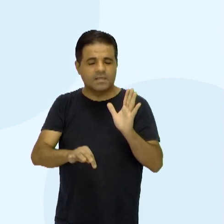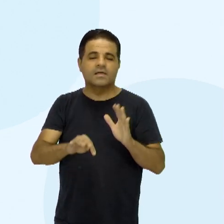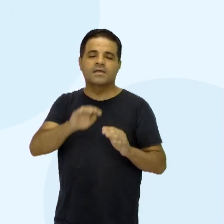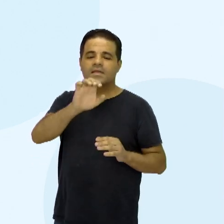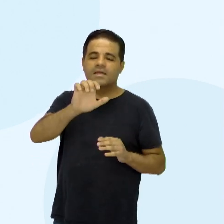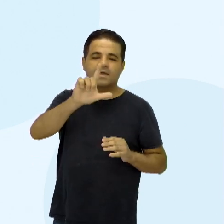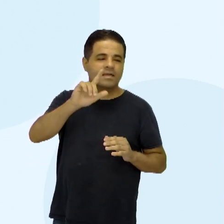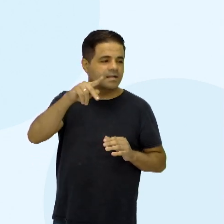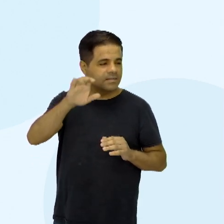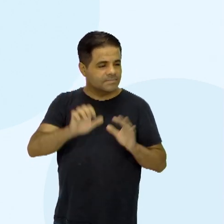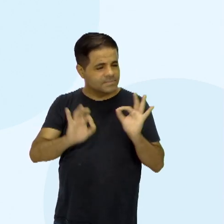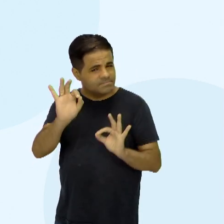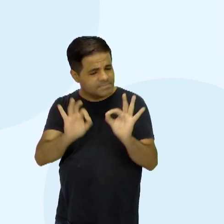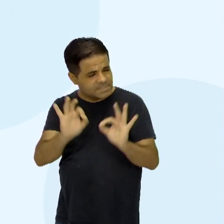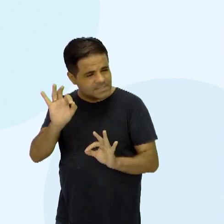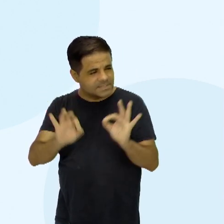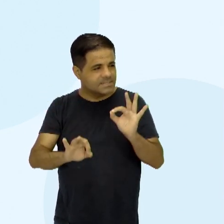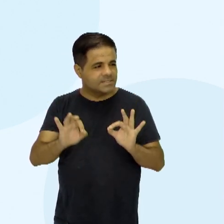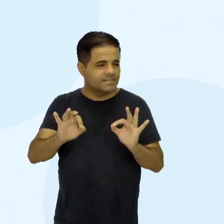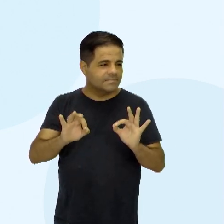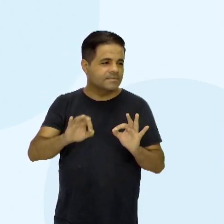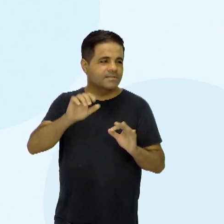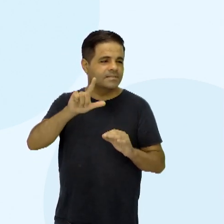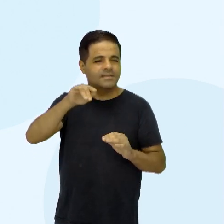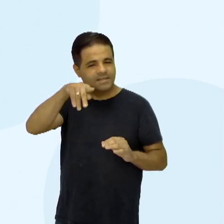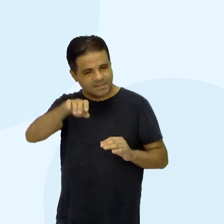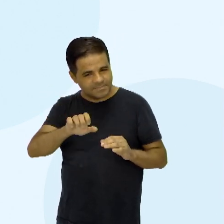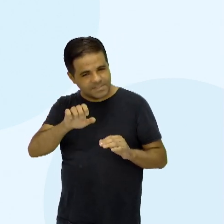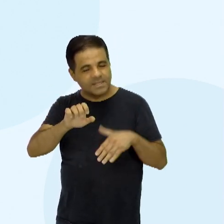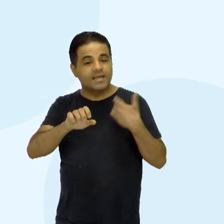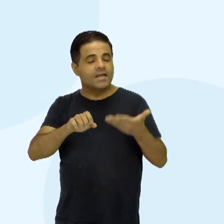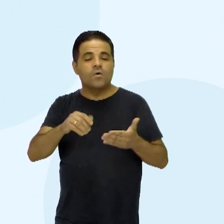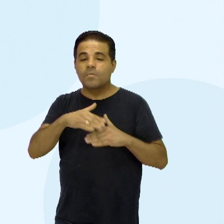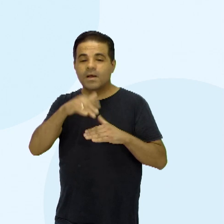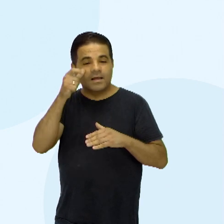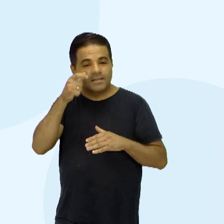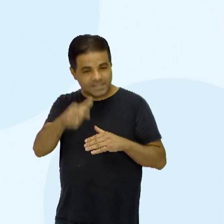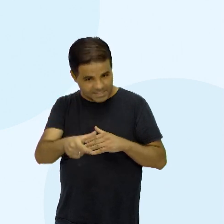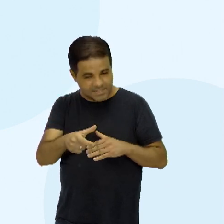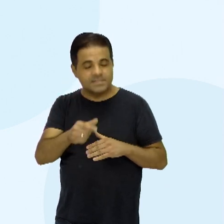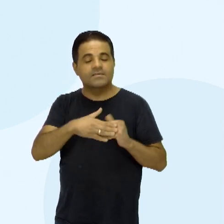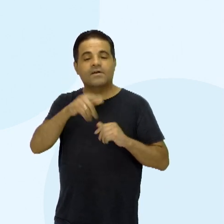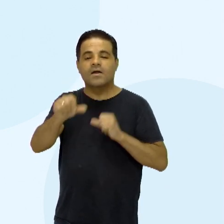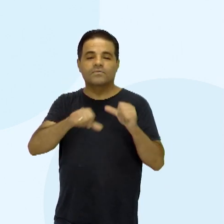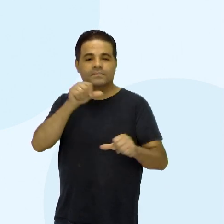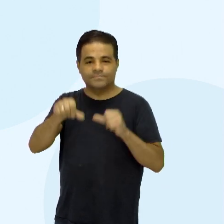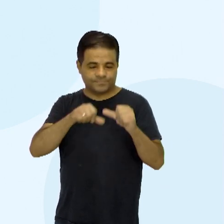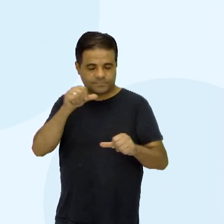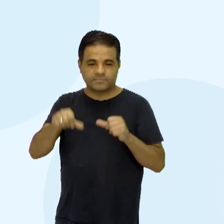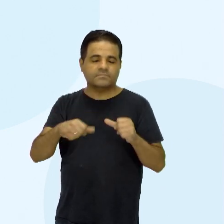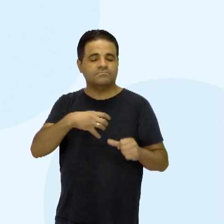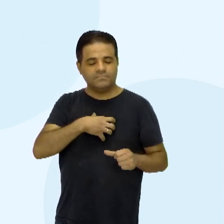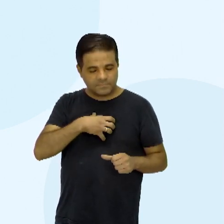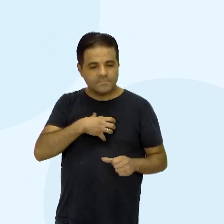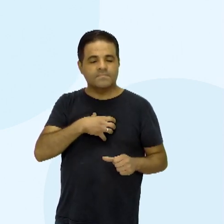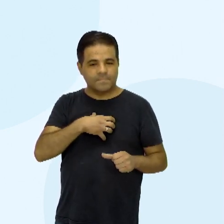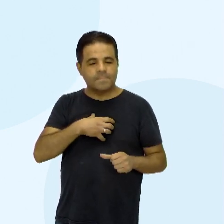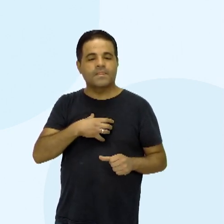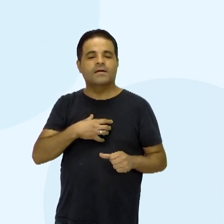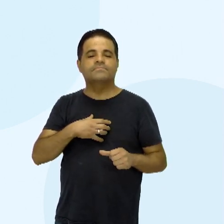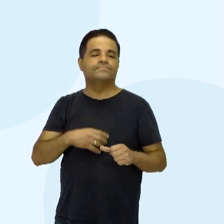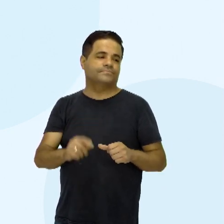na organização da oração, e a figura de pensamento, que é o que nos interessa hoje, que vai alterar o sentido